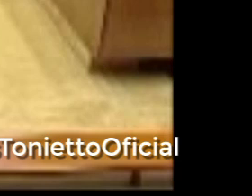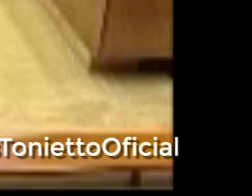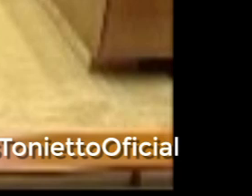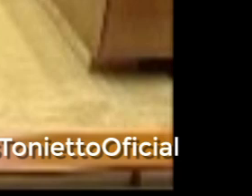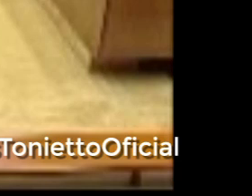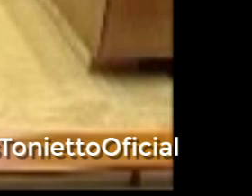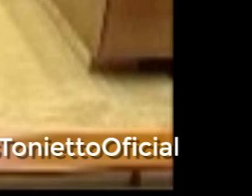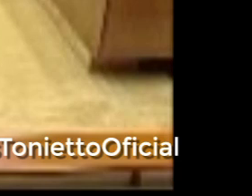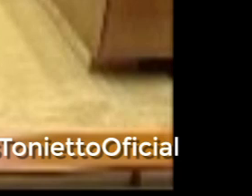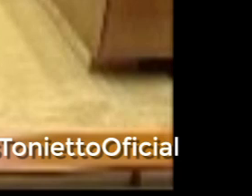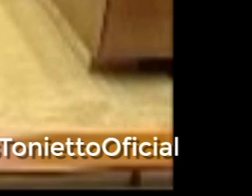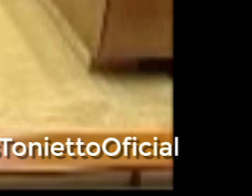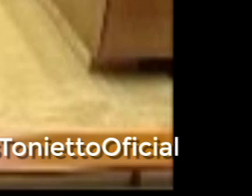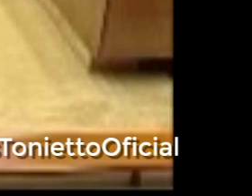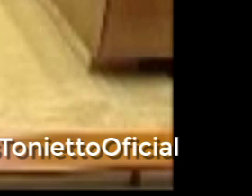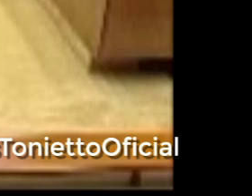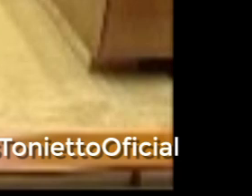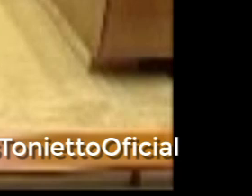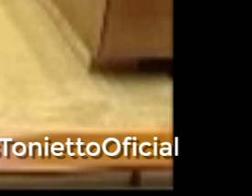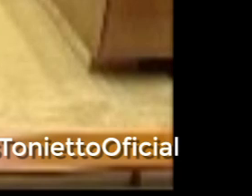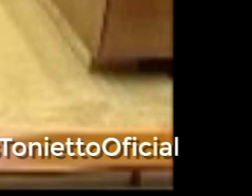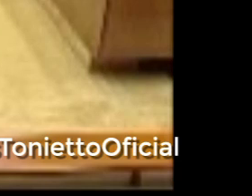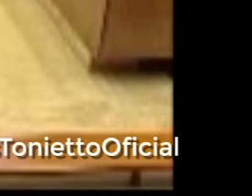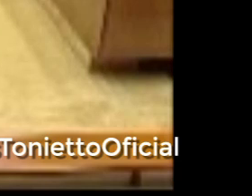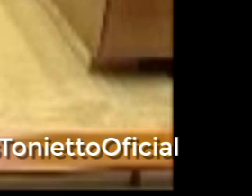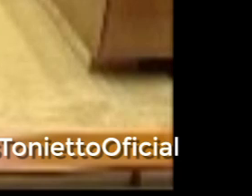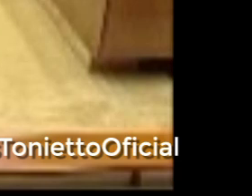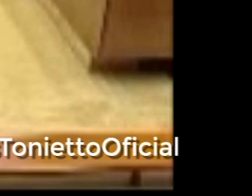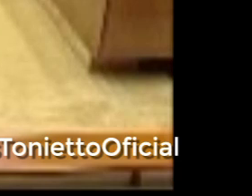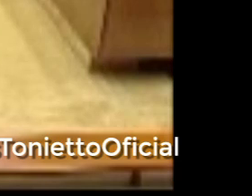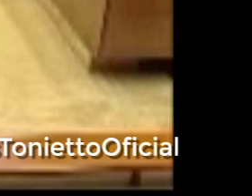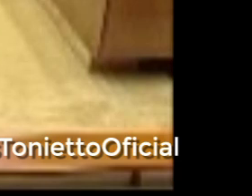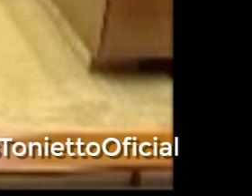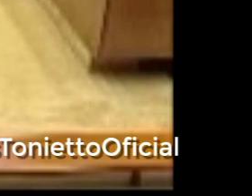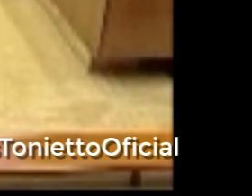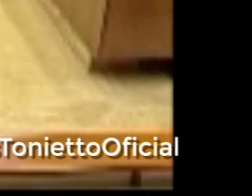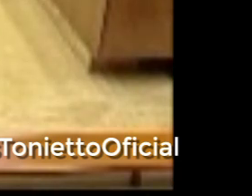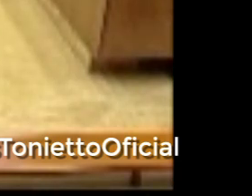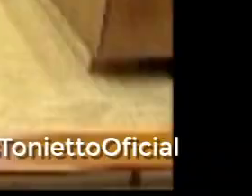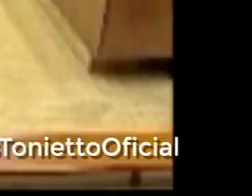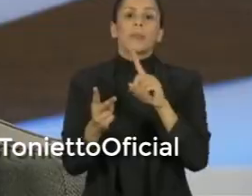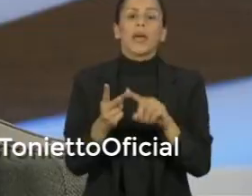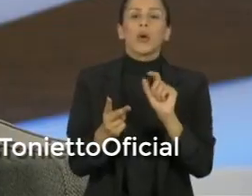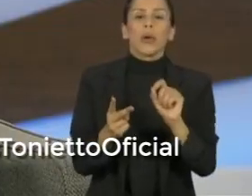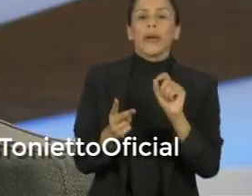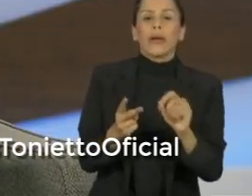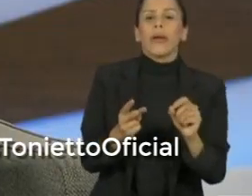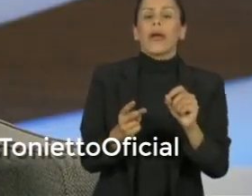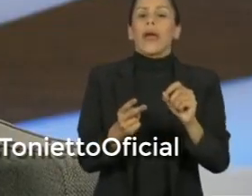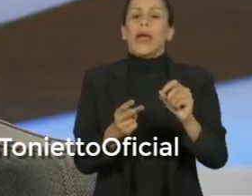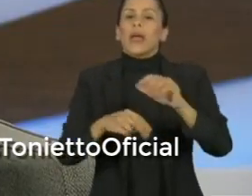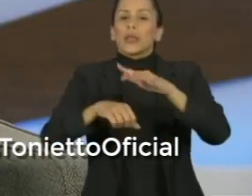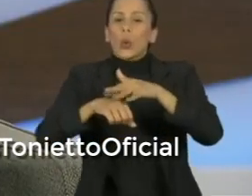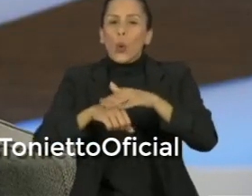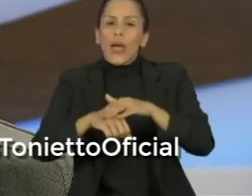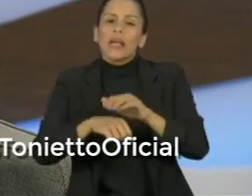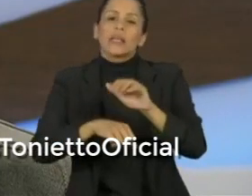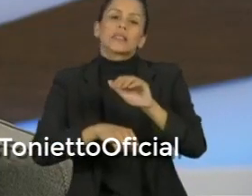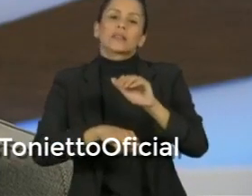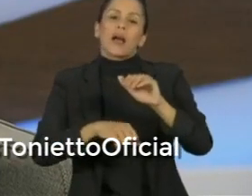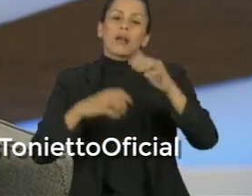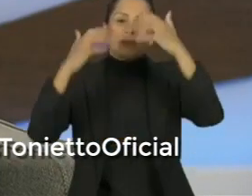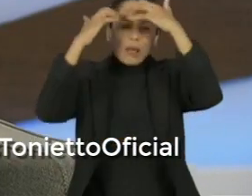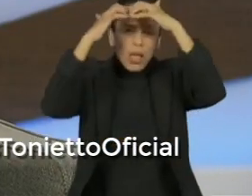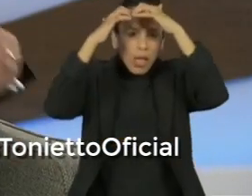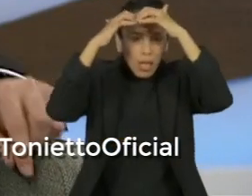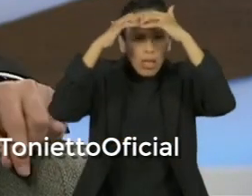teria sido descriminalizado não apenas no caso de anencefalia, mas em qualquer caso. A criminalização da homofobia